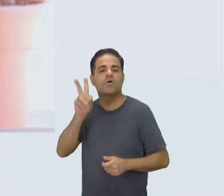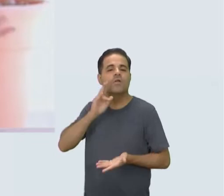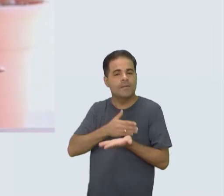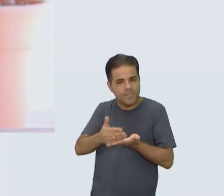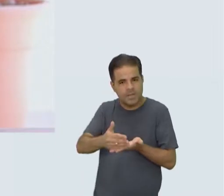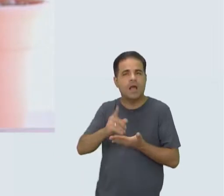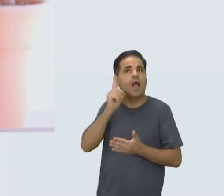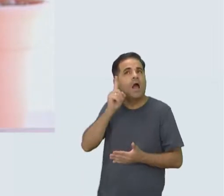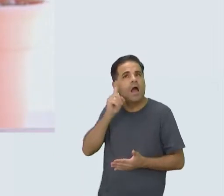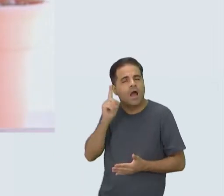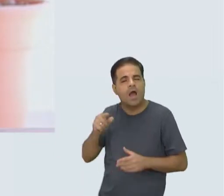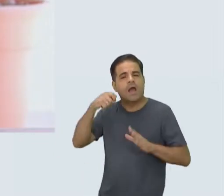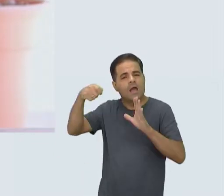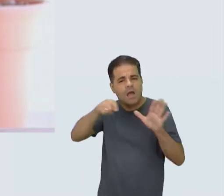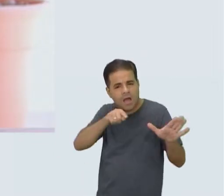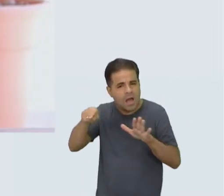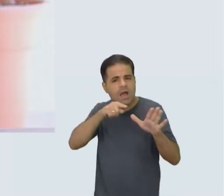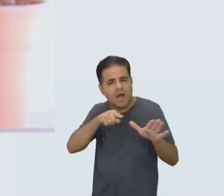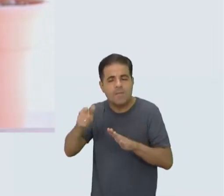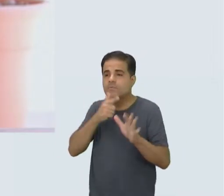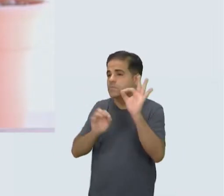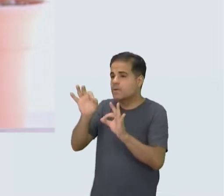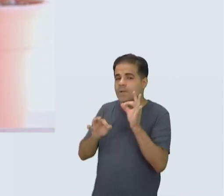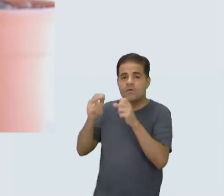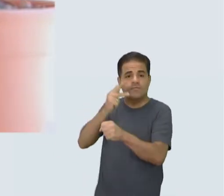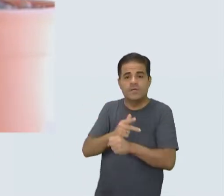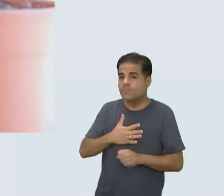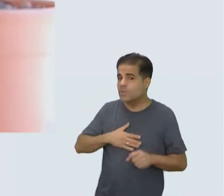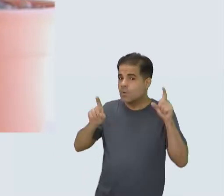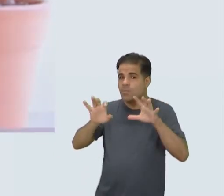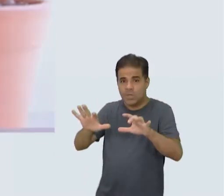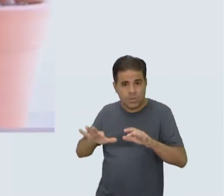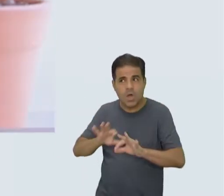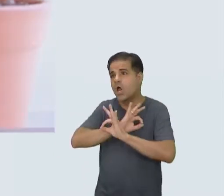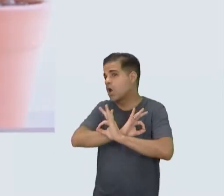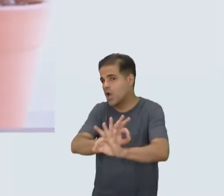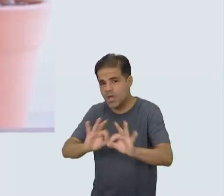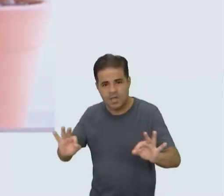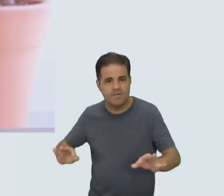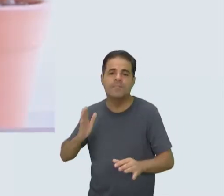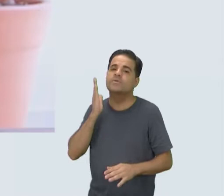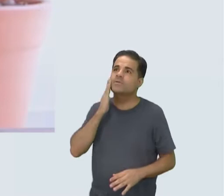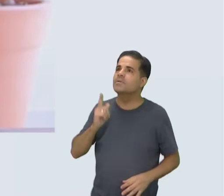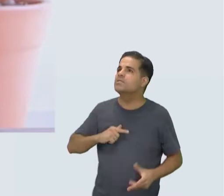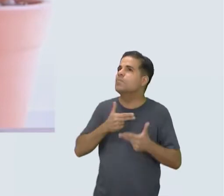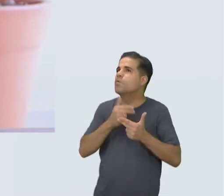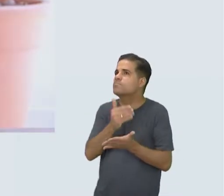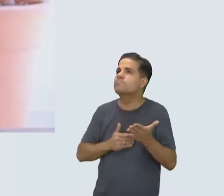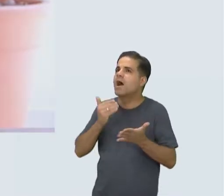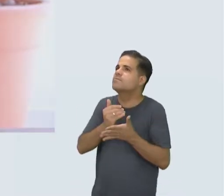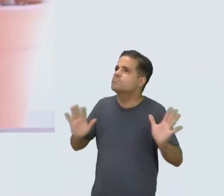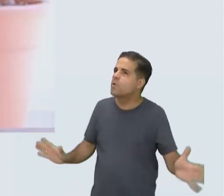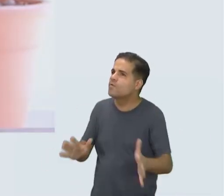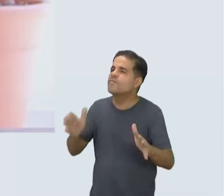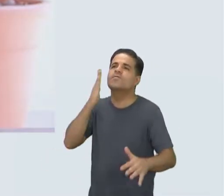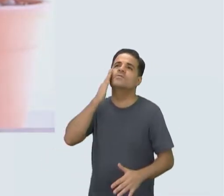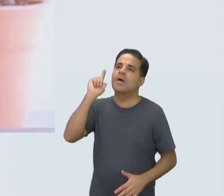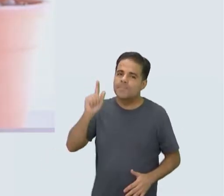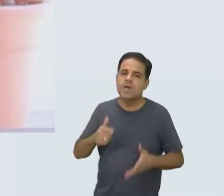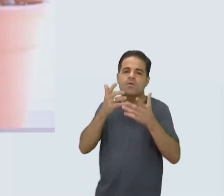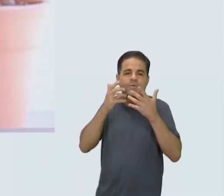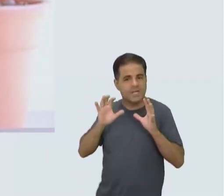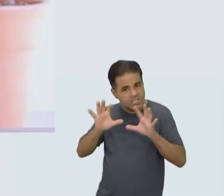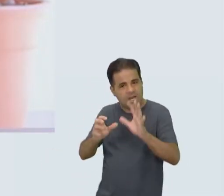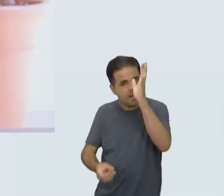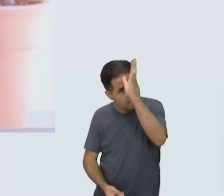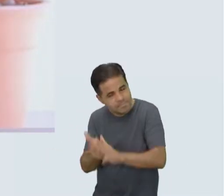levava dias e semanas pra conseguir editar um vídeo, porque o meu computador era terrível, gente. Mas eu sabia que tinha algo maior que me movia. Eu sabia que eu queria gerar um